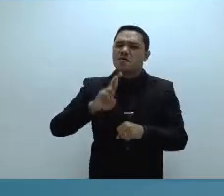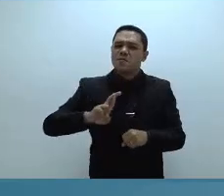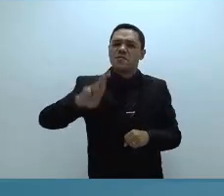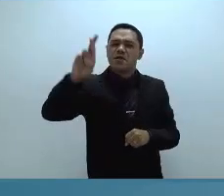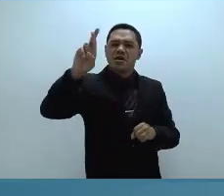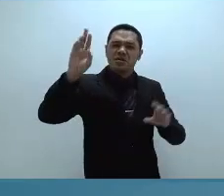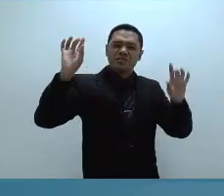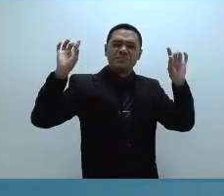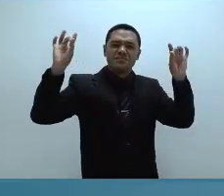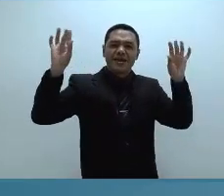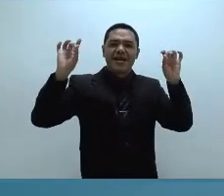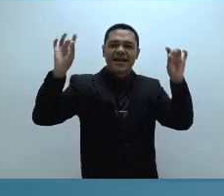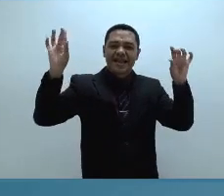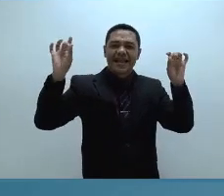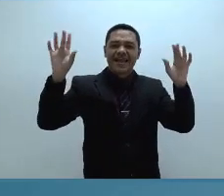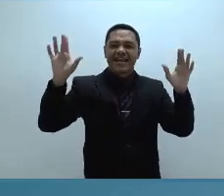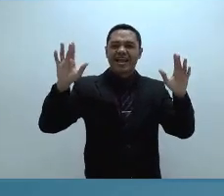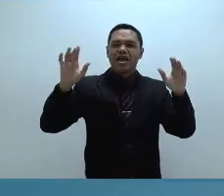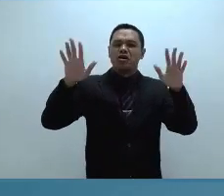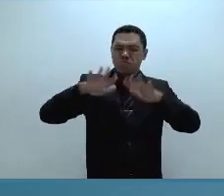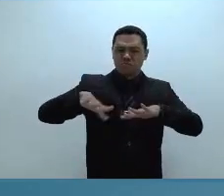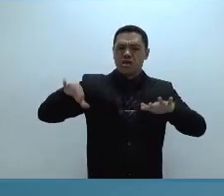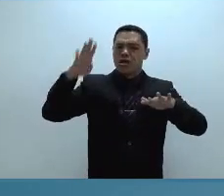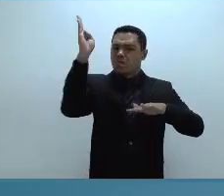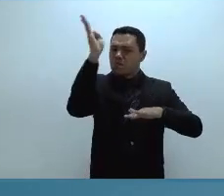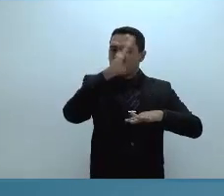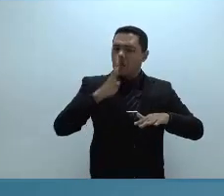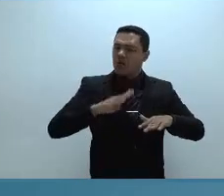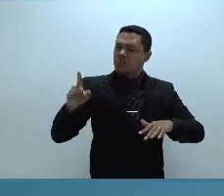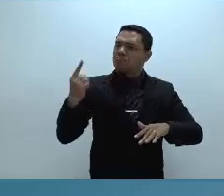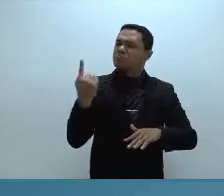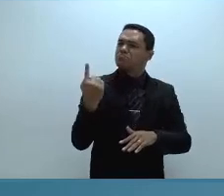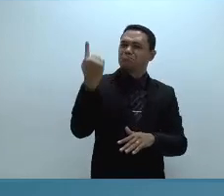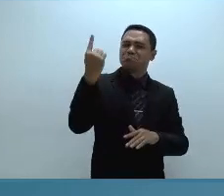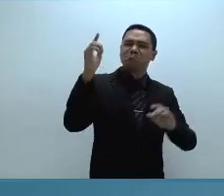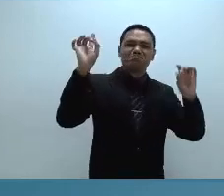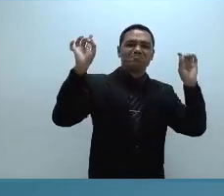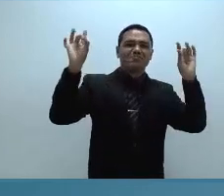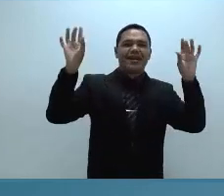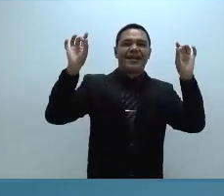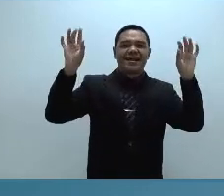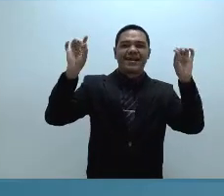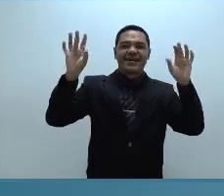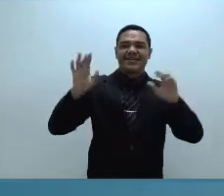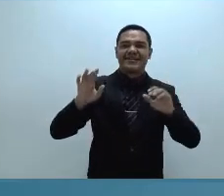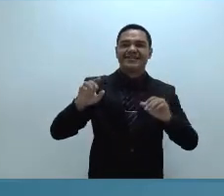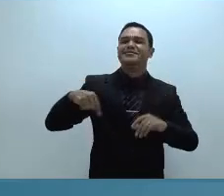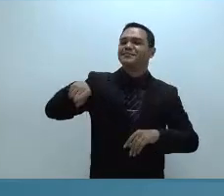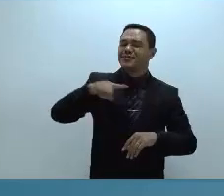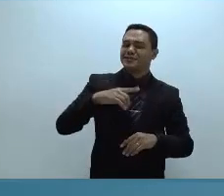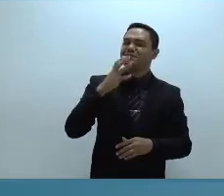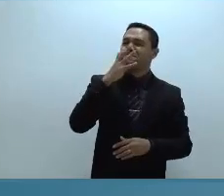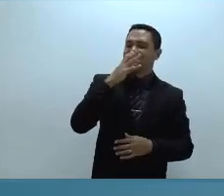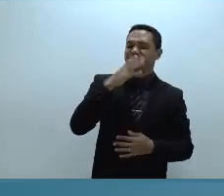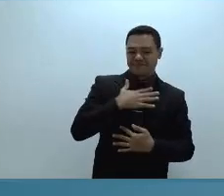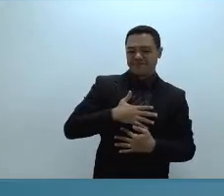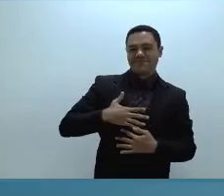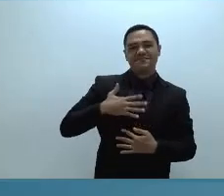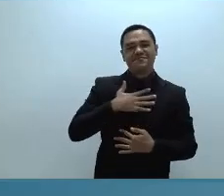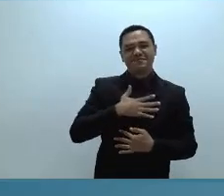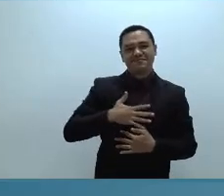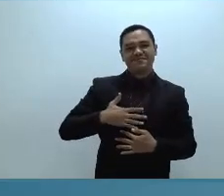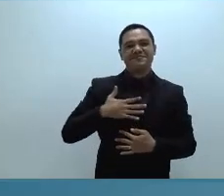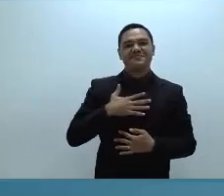excepcional, destaque nacional. Então, isso para nós é um motivo de orgulho,